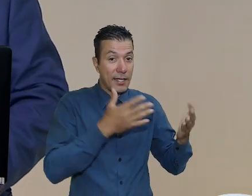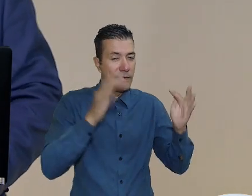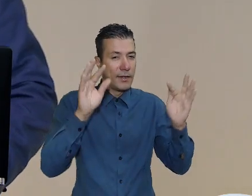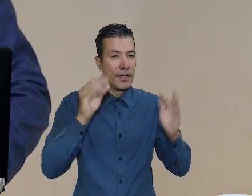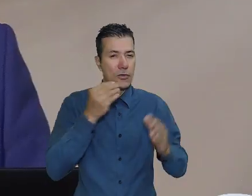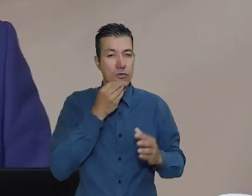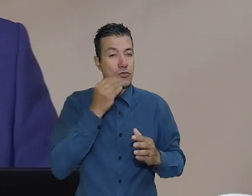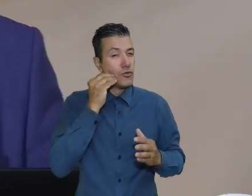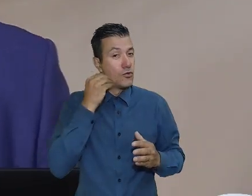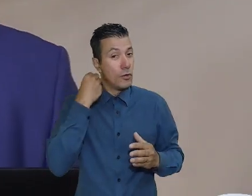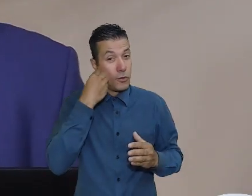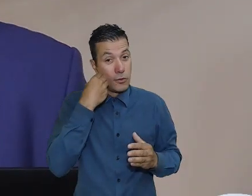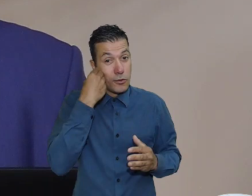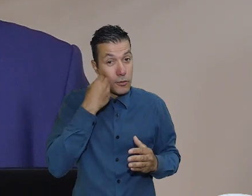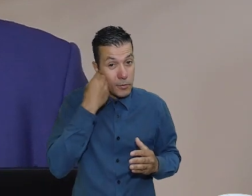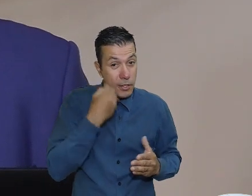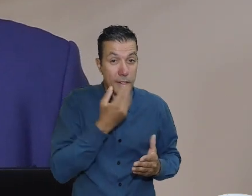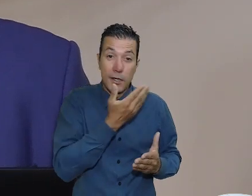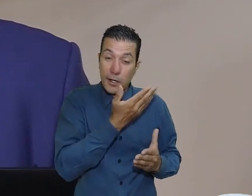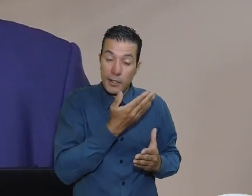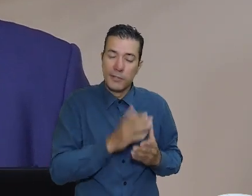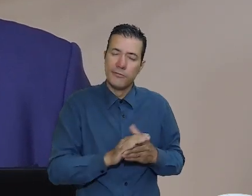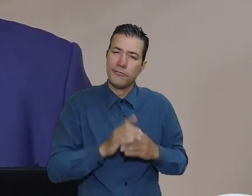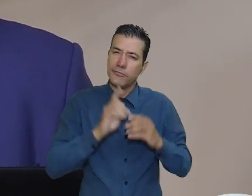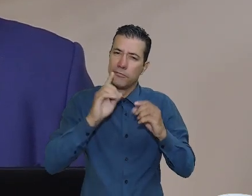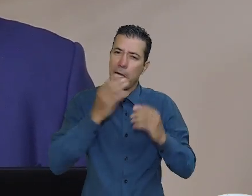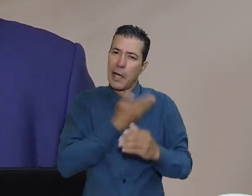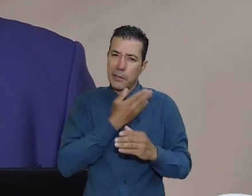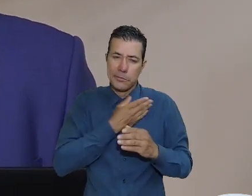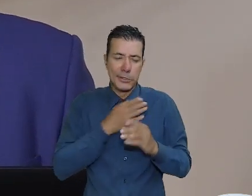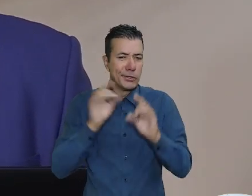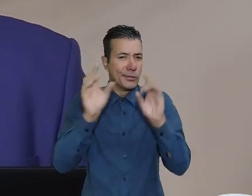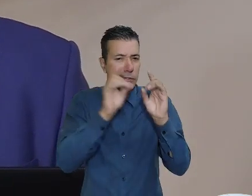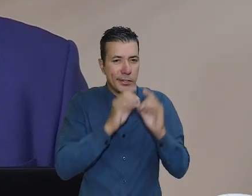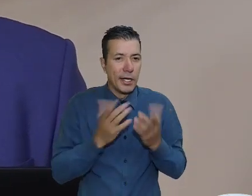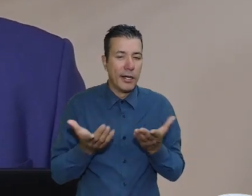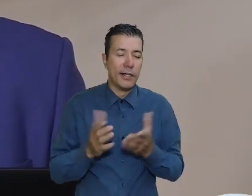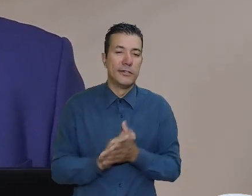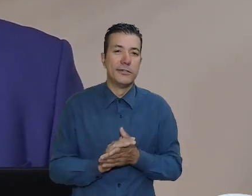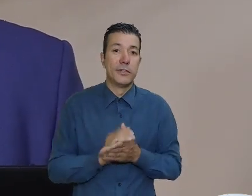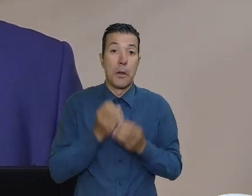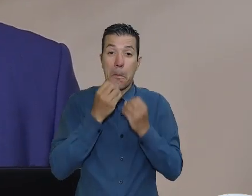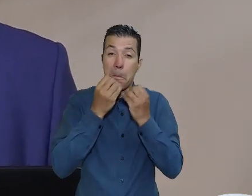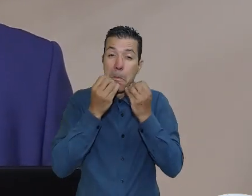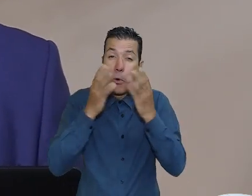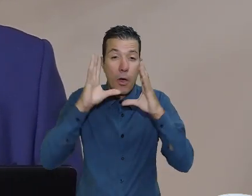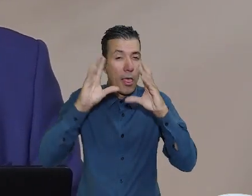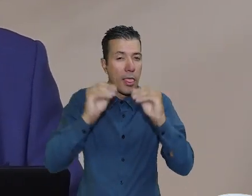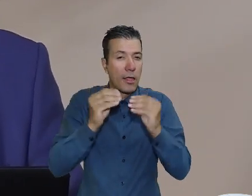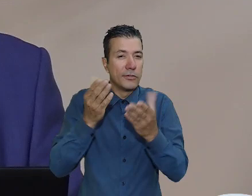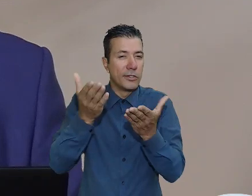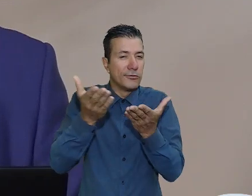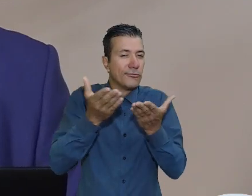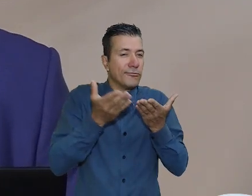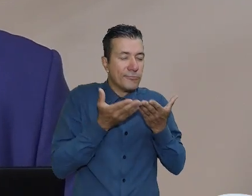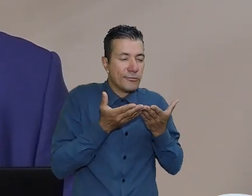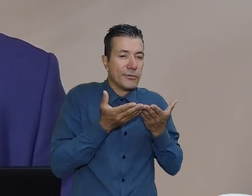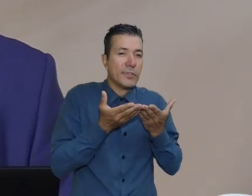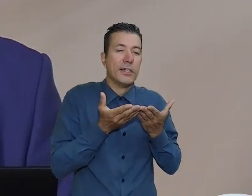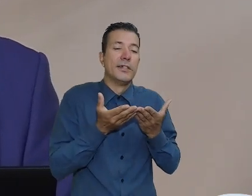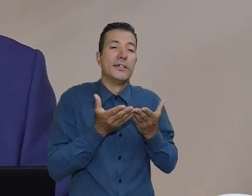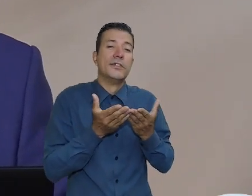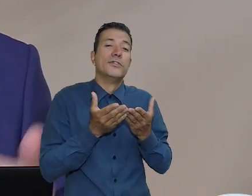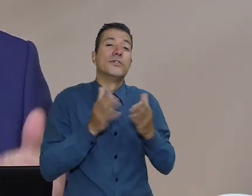experiente essa semana. Pastor Luiz tem sido uma grande bênção, um grande amigo para nós. Uma boa noite a todos, você que tem nos acompanhado aí. Nós